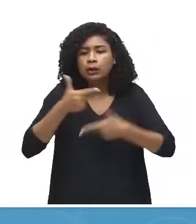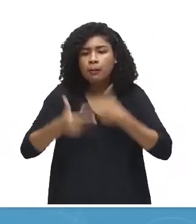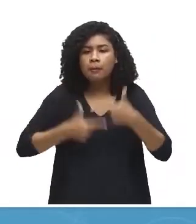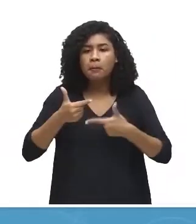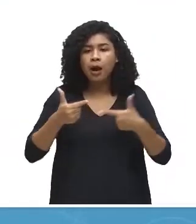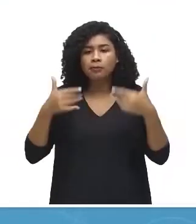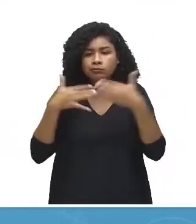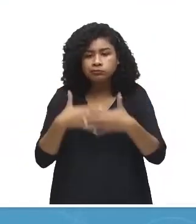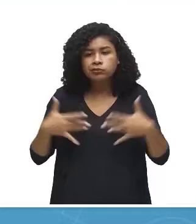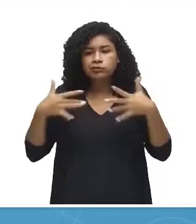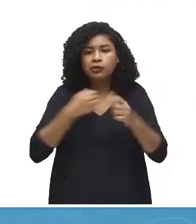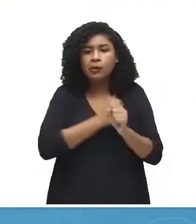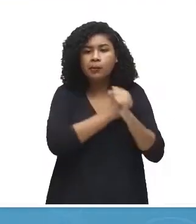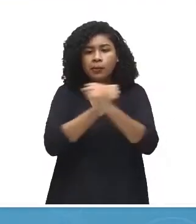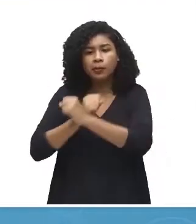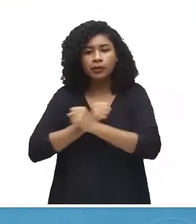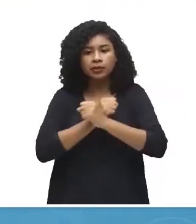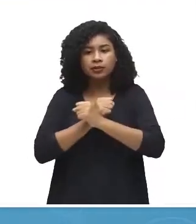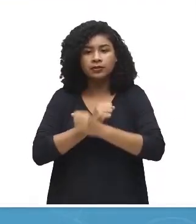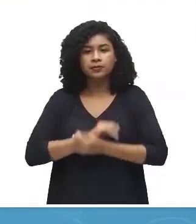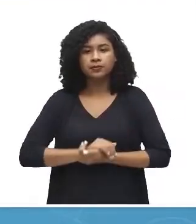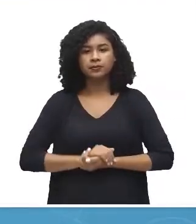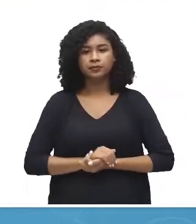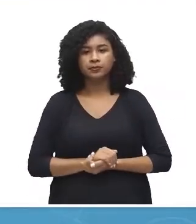ele faz para nos proteger.